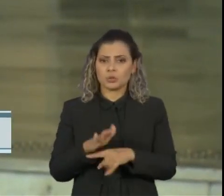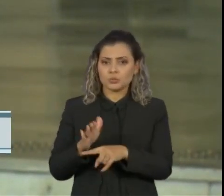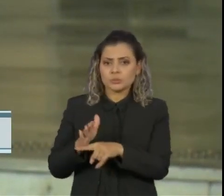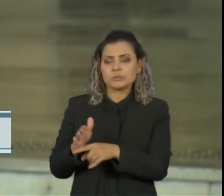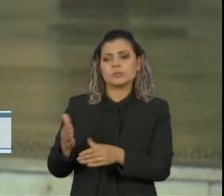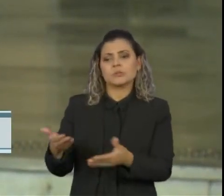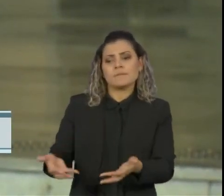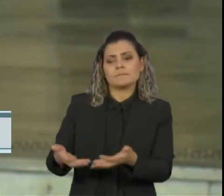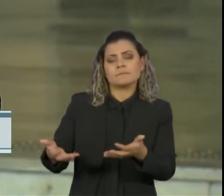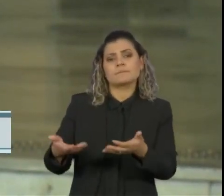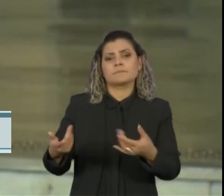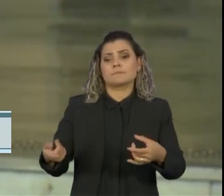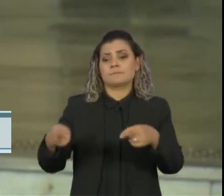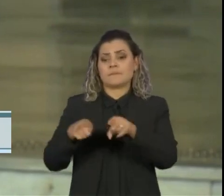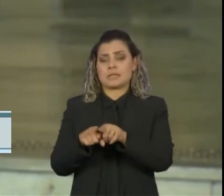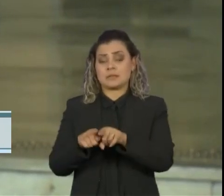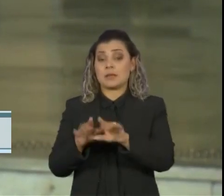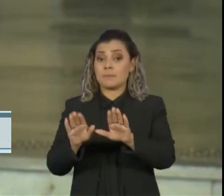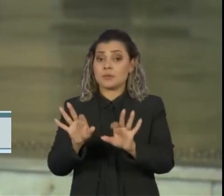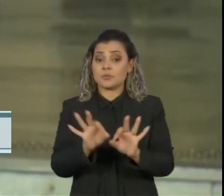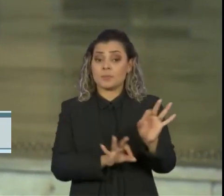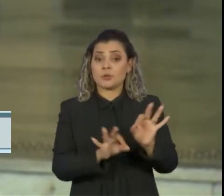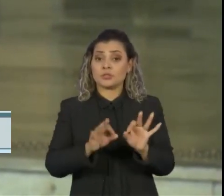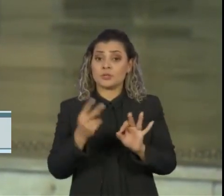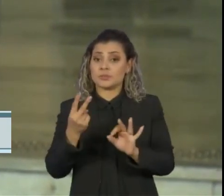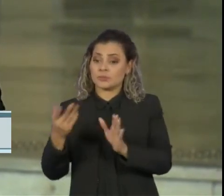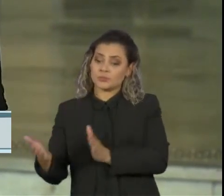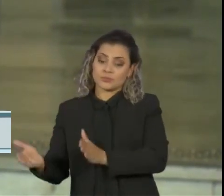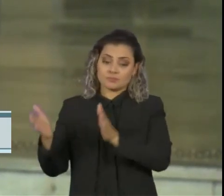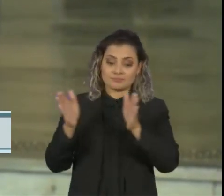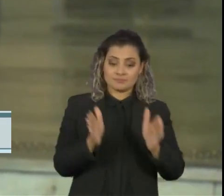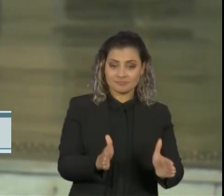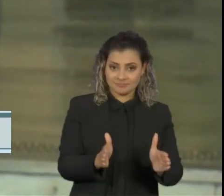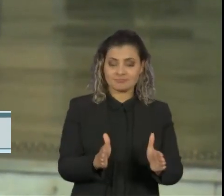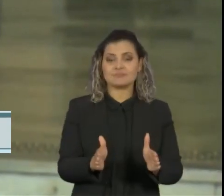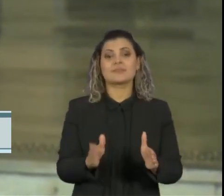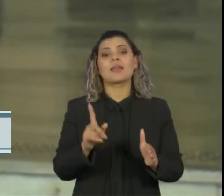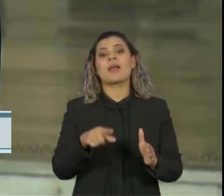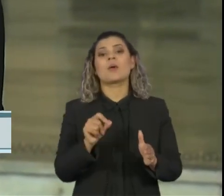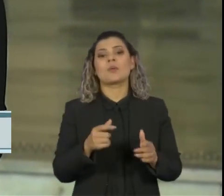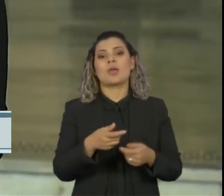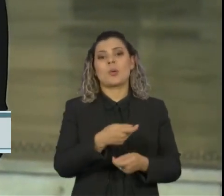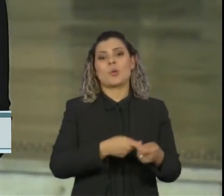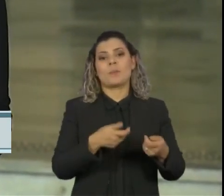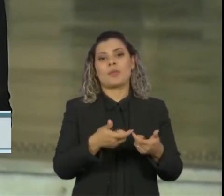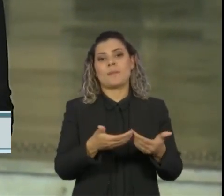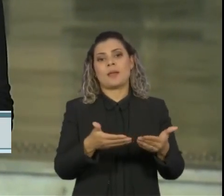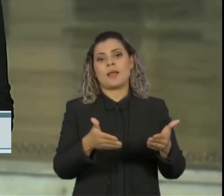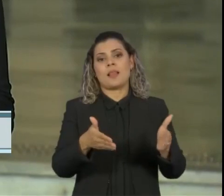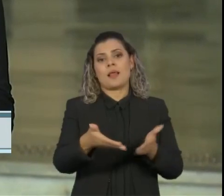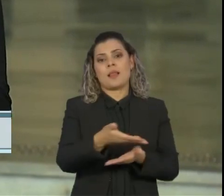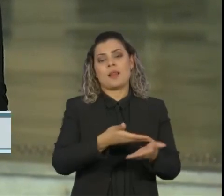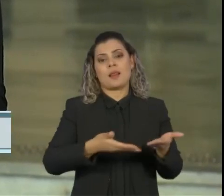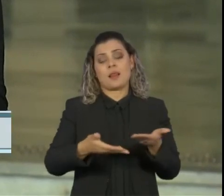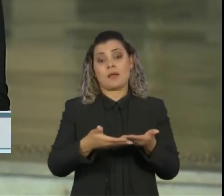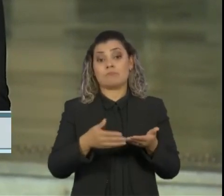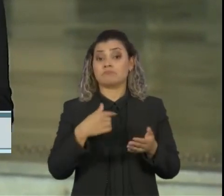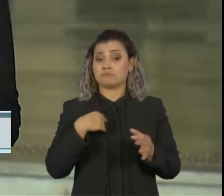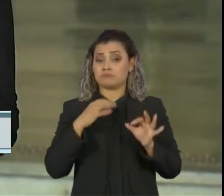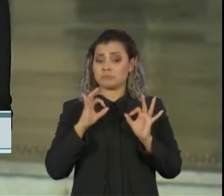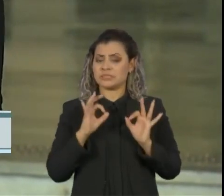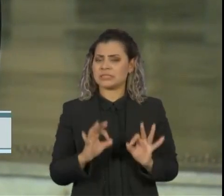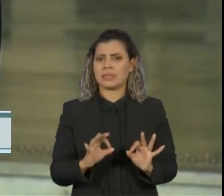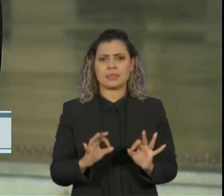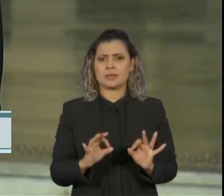contributiva, um plano que vem na segunda etapa, que é justamente a etapa de recuperação. E eu não tenho dúvidas que esse plano,